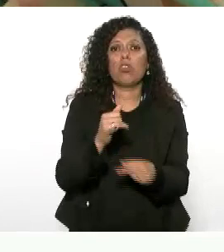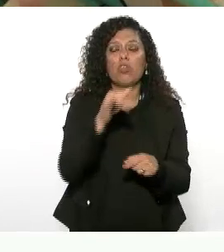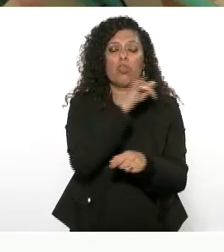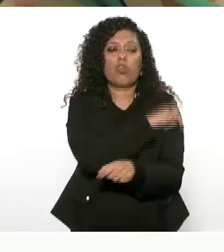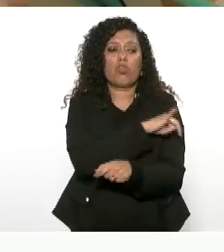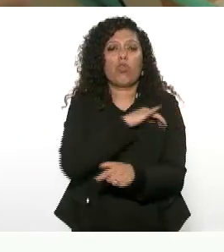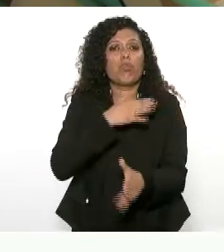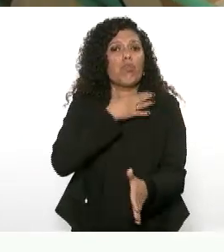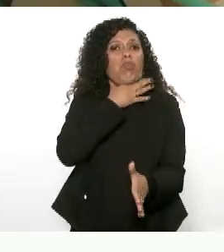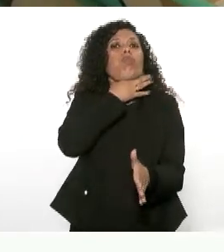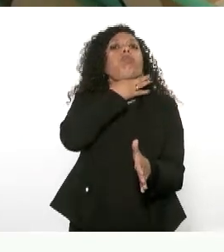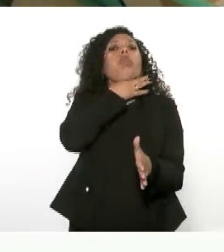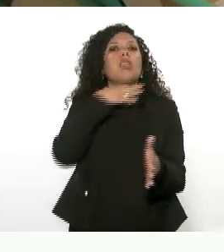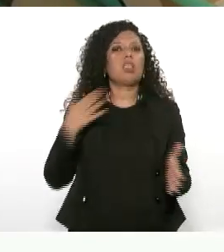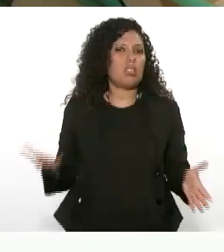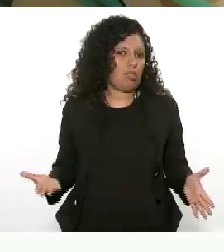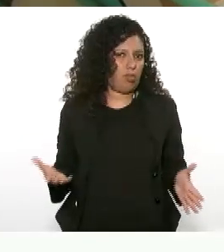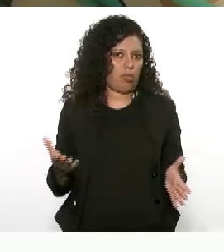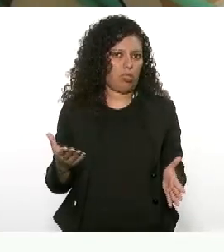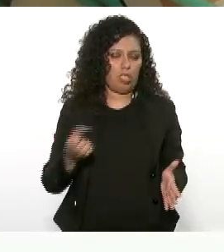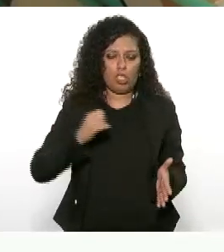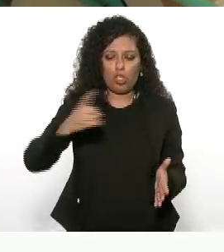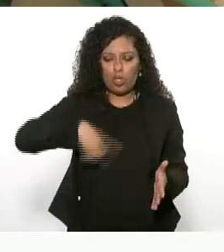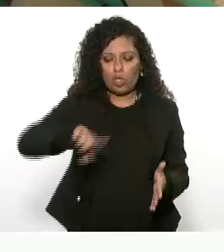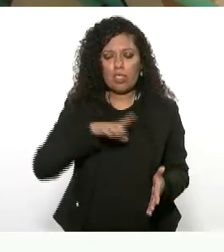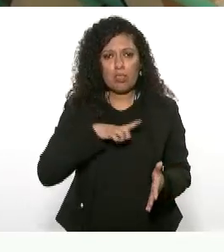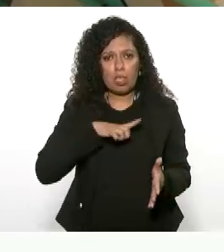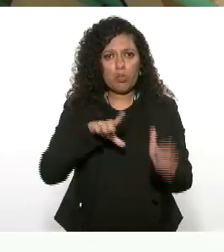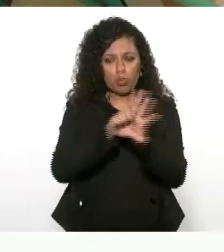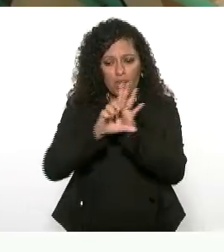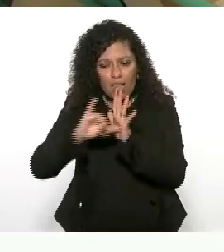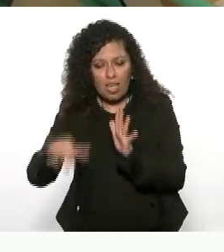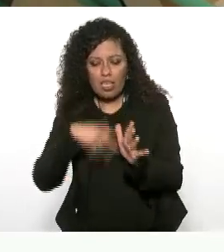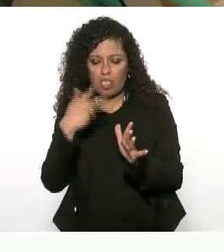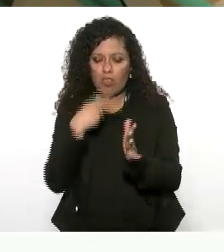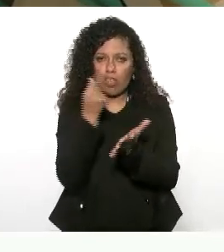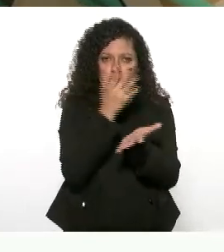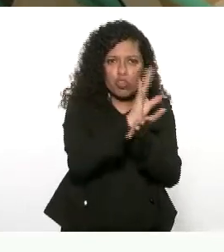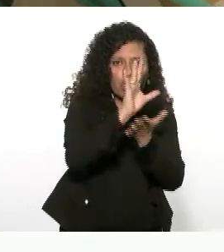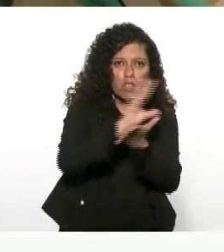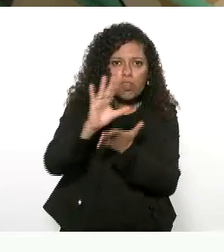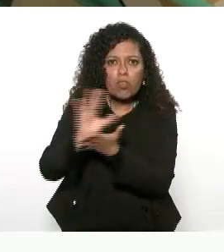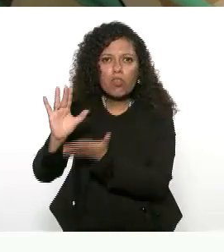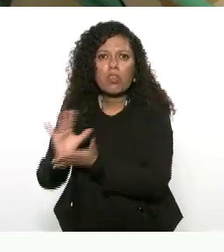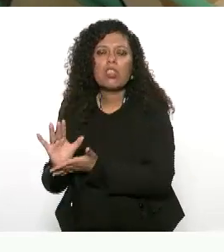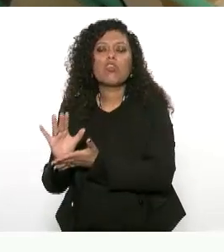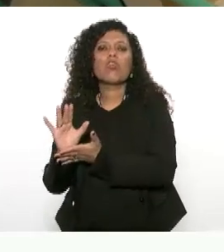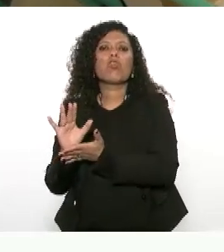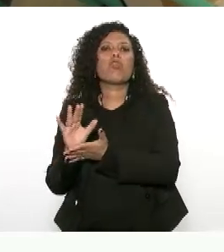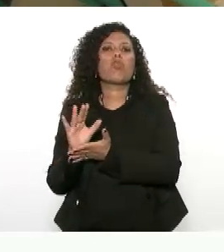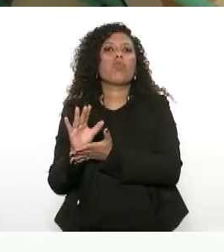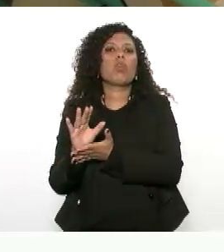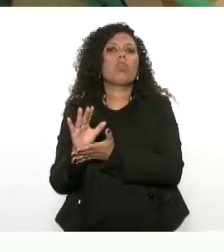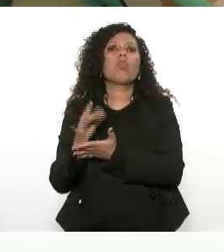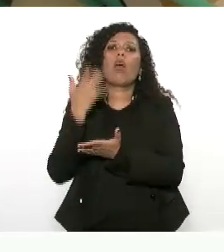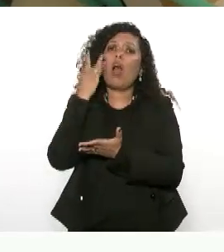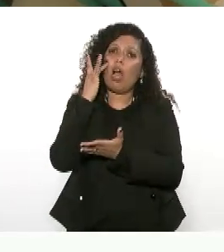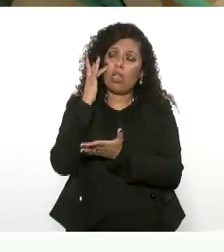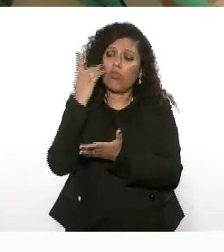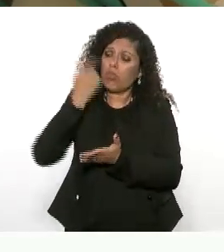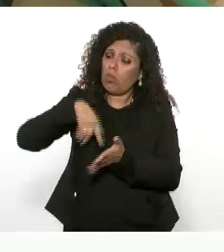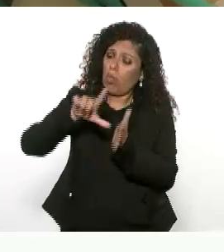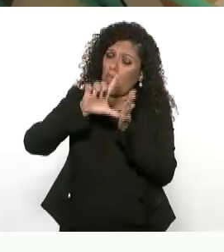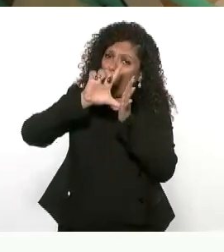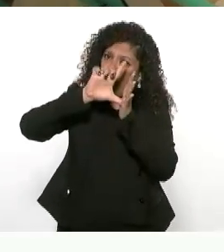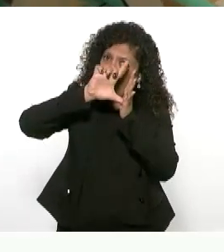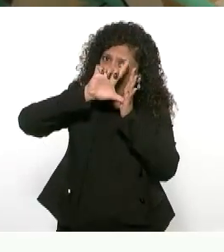de recuperação fiscal. Se nós temos um fundo previsto em lei, né, com recursos escassos, eu acho que já está até demorando muito